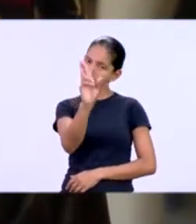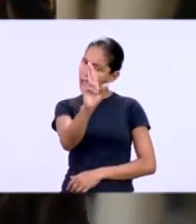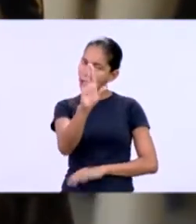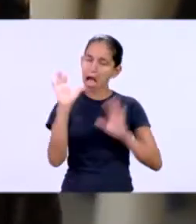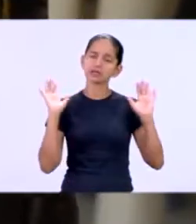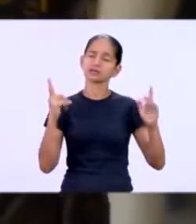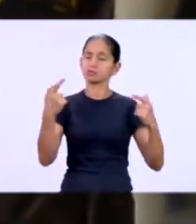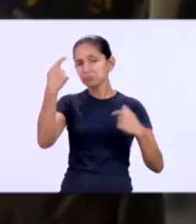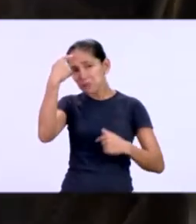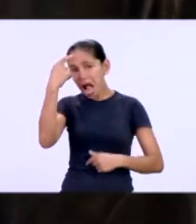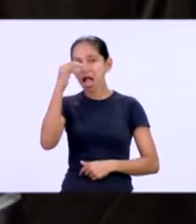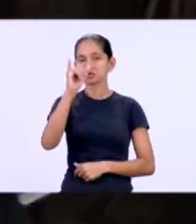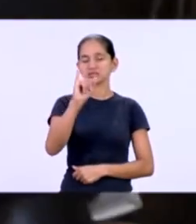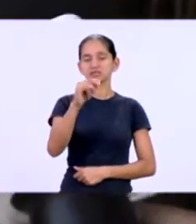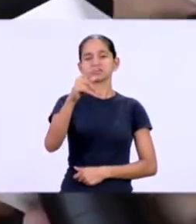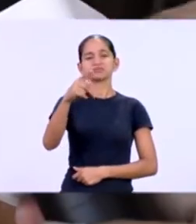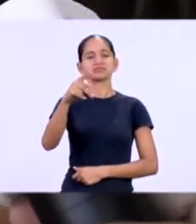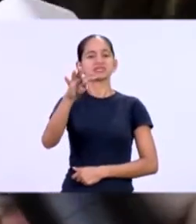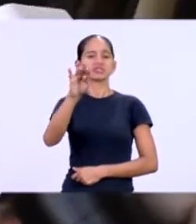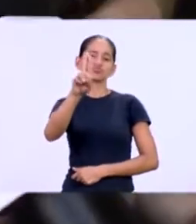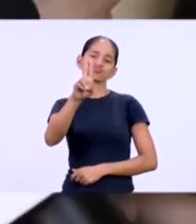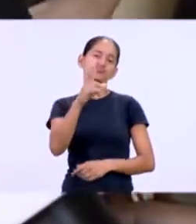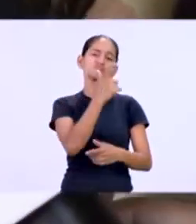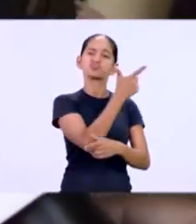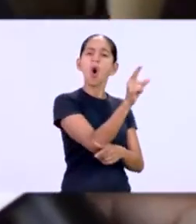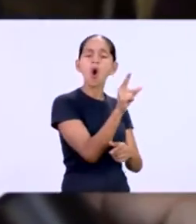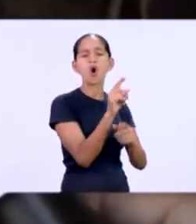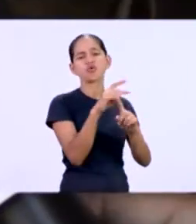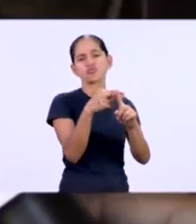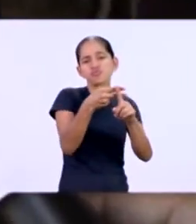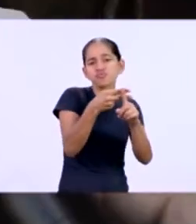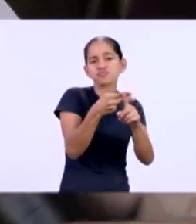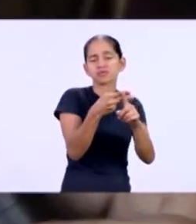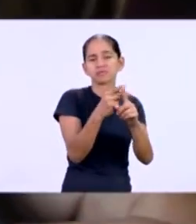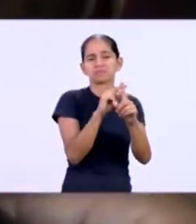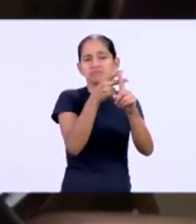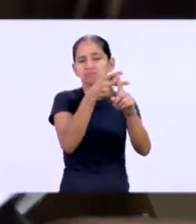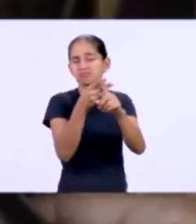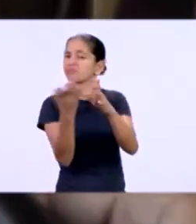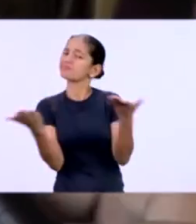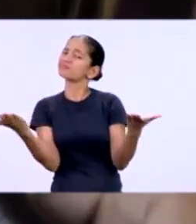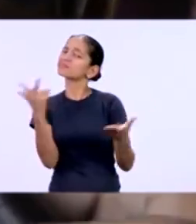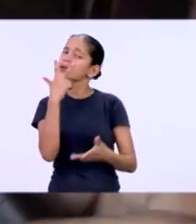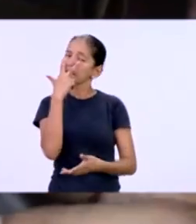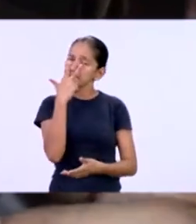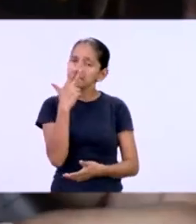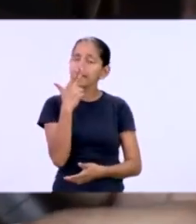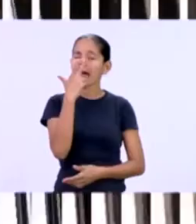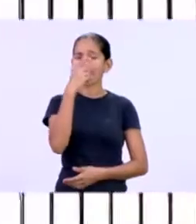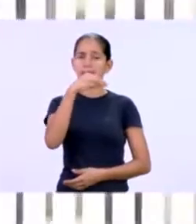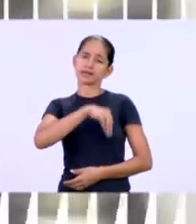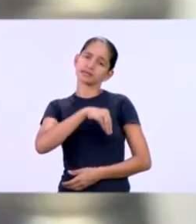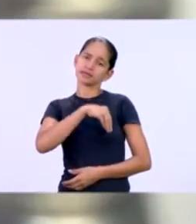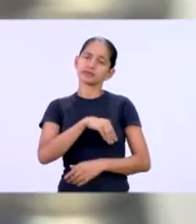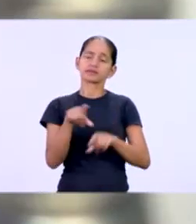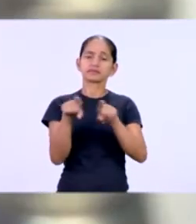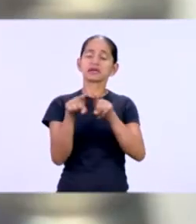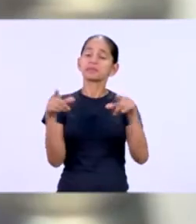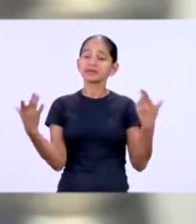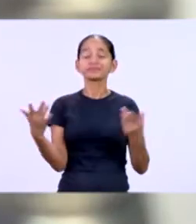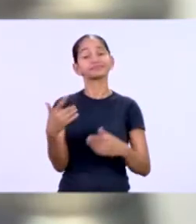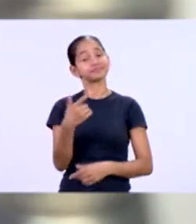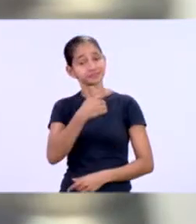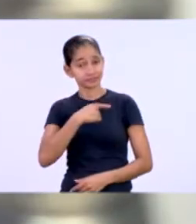Assim, só de IPTU. O resto dos impostos a gente paga porque tem um desconto nos nossos contra-cheque, né? Bem,